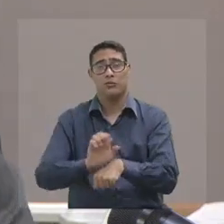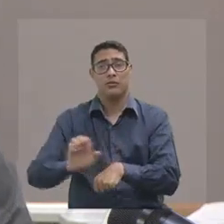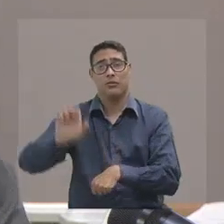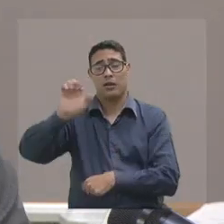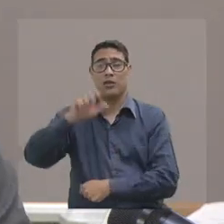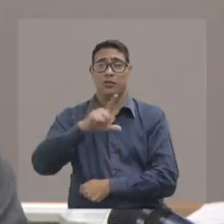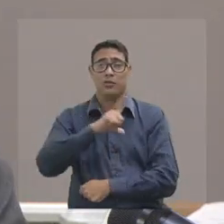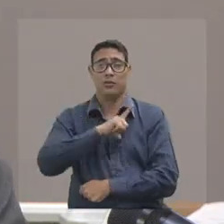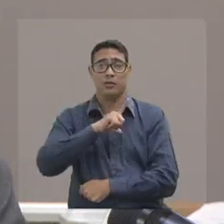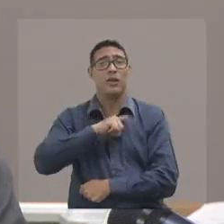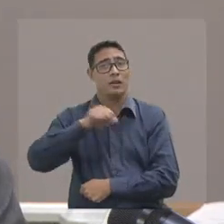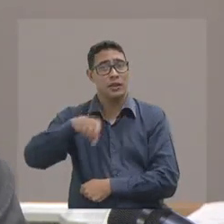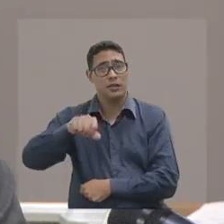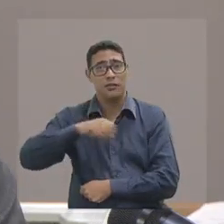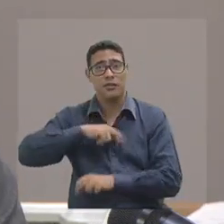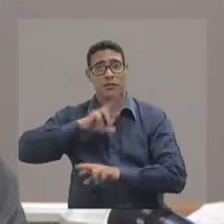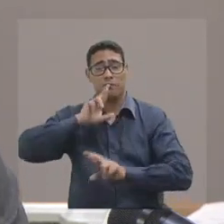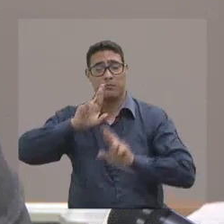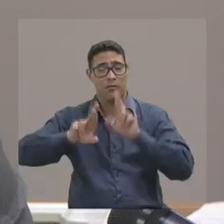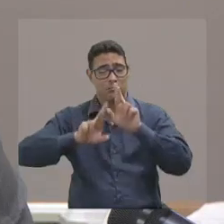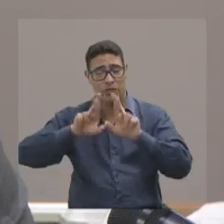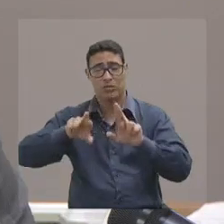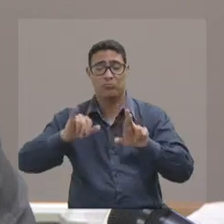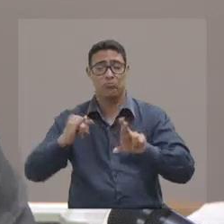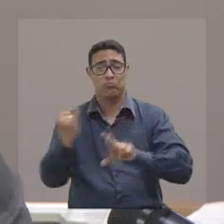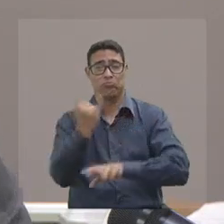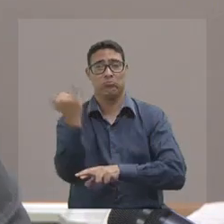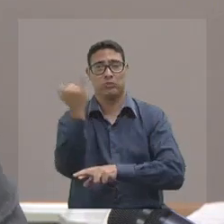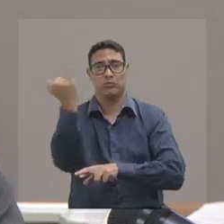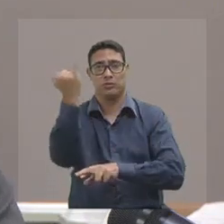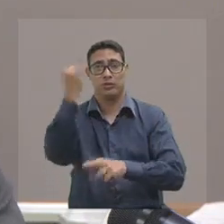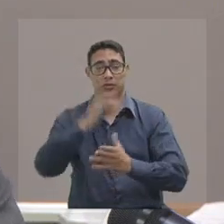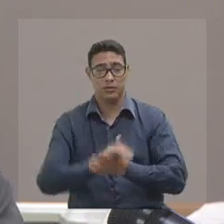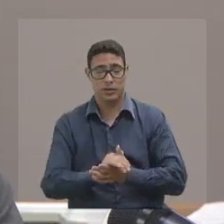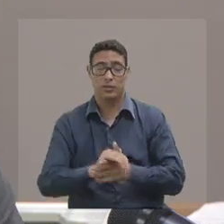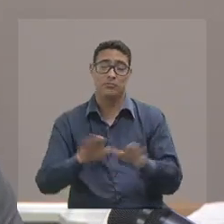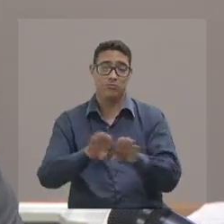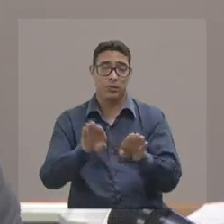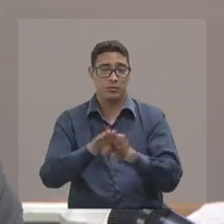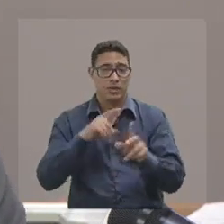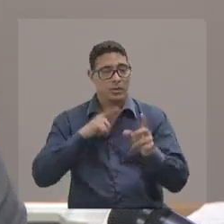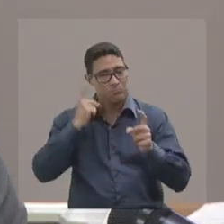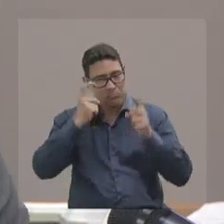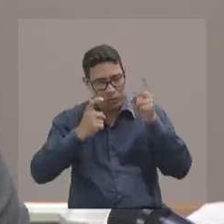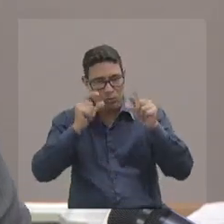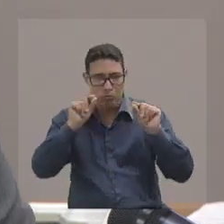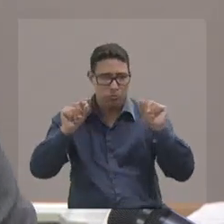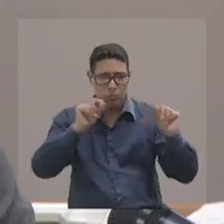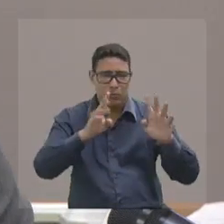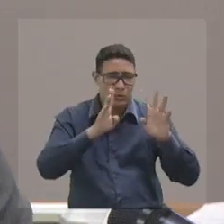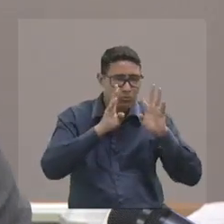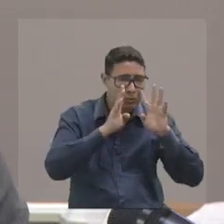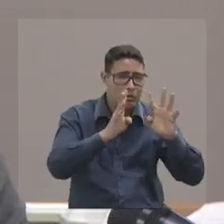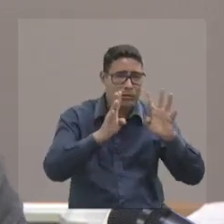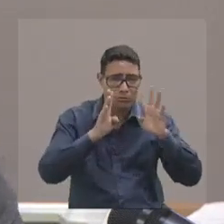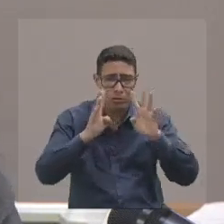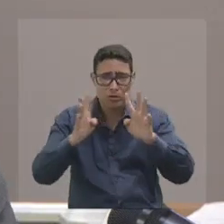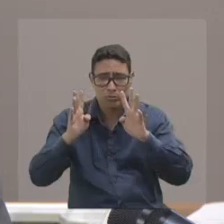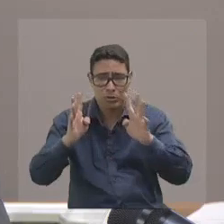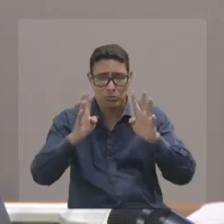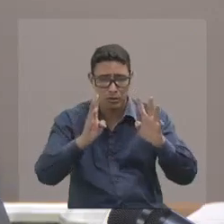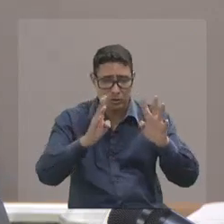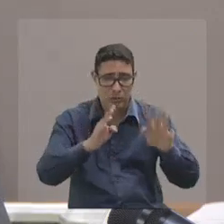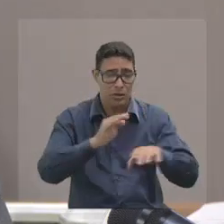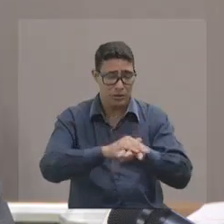é resultados importantes e se preocupa sempre em respeitar e ouvir o outro lado então fica aqui